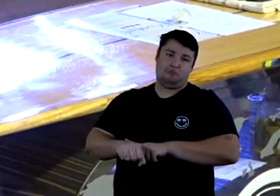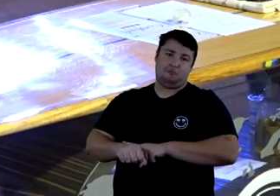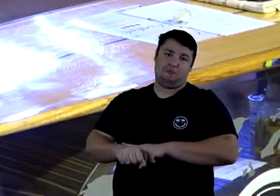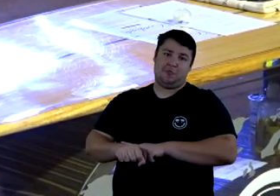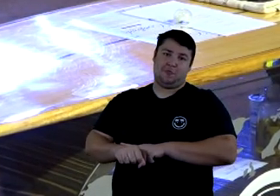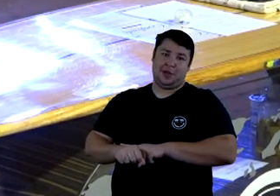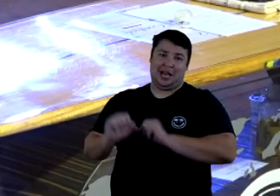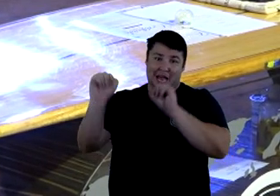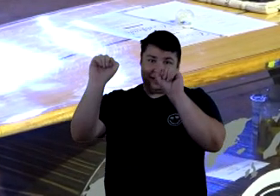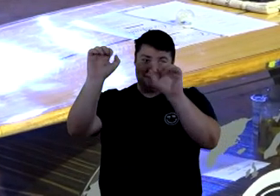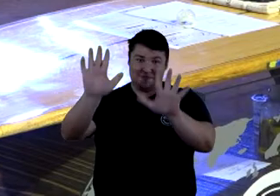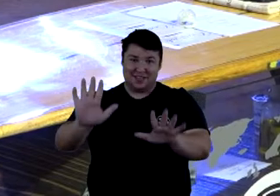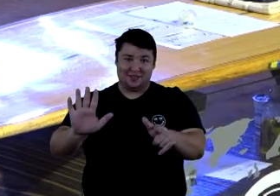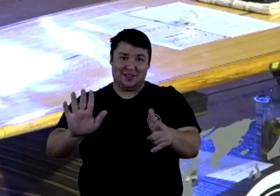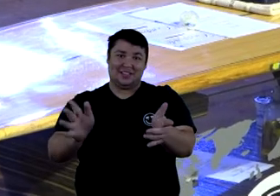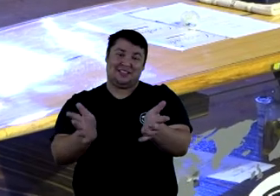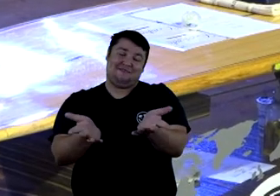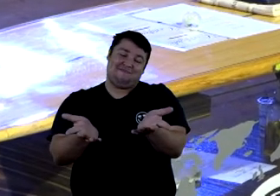abençoar essa união